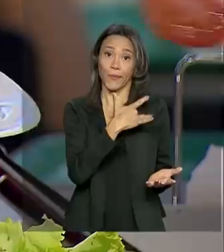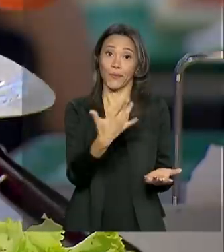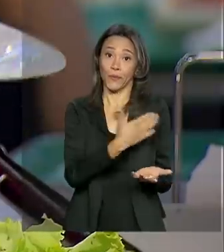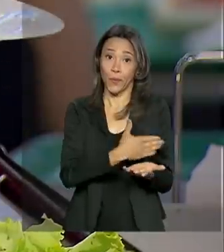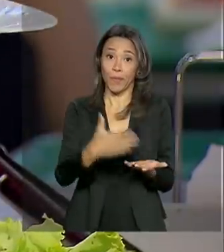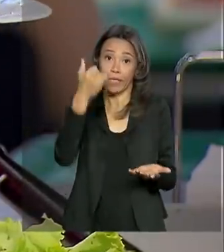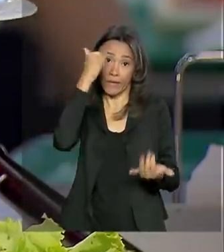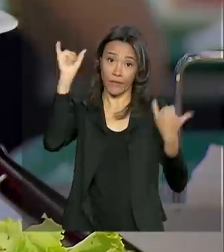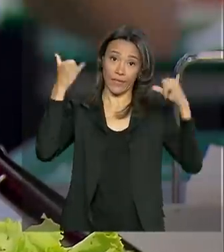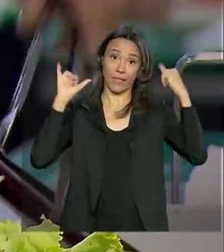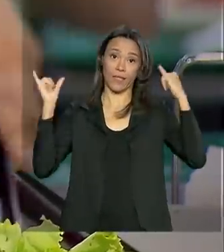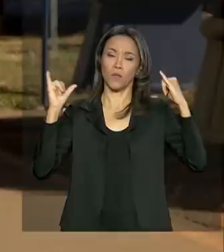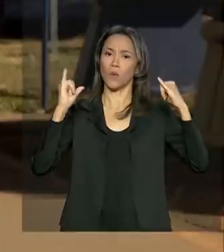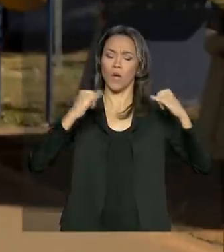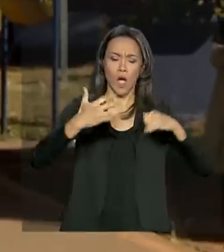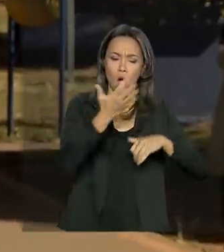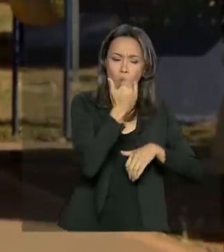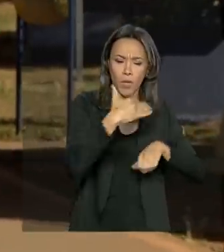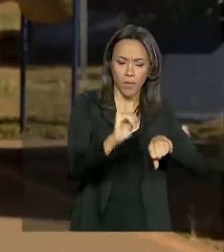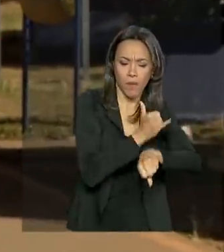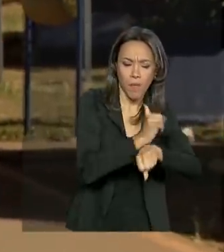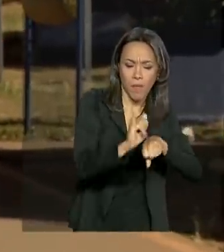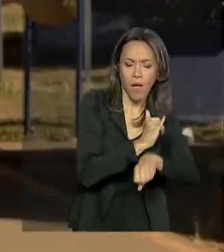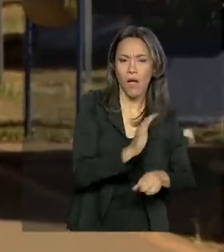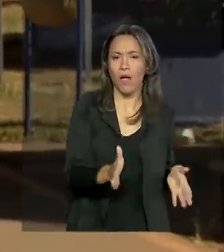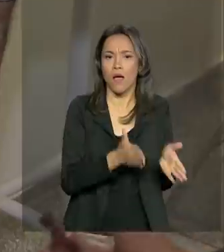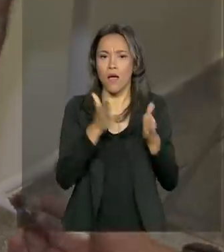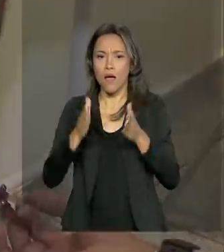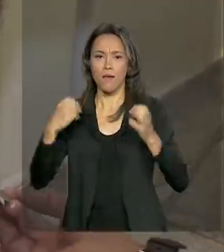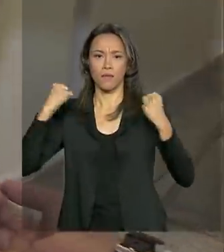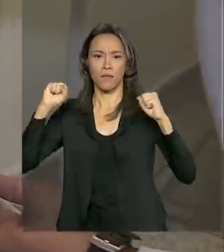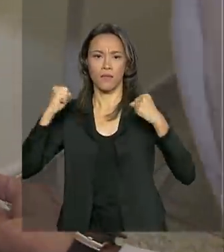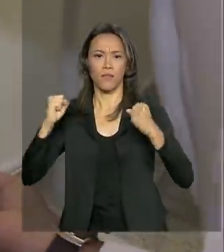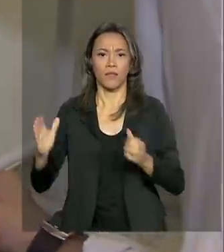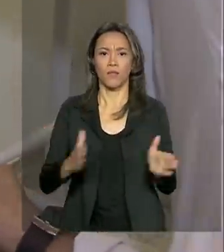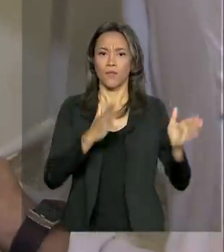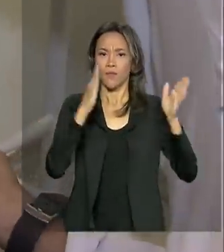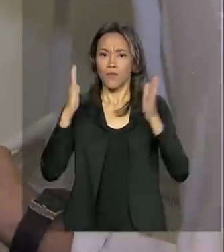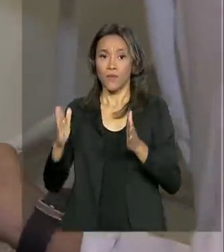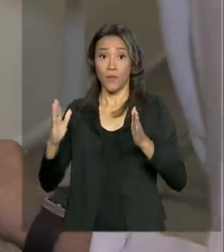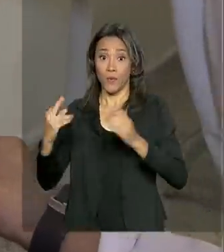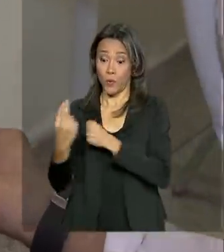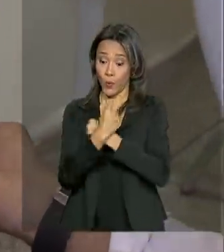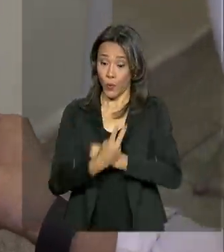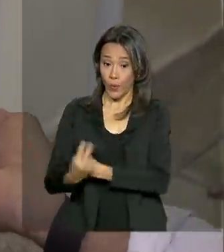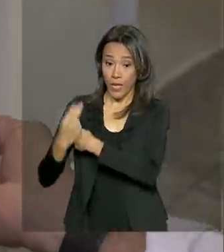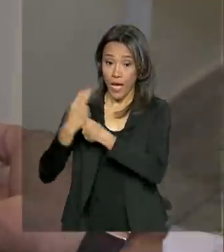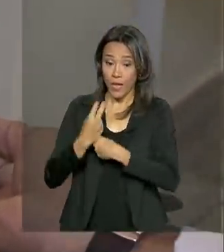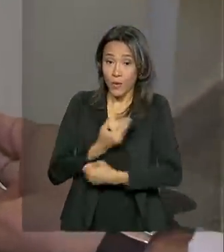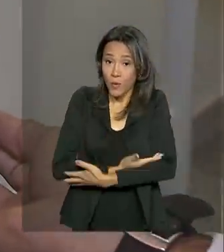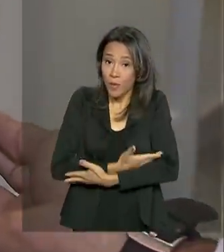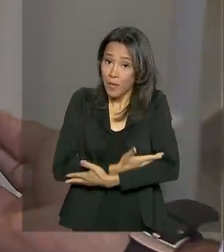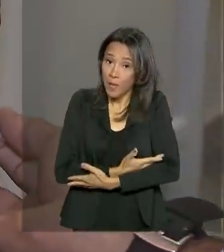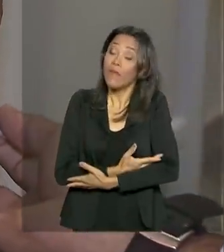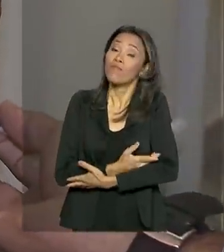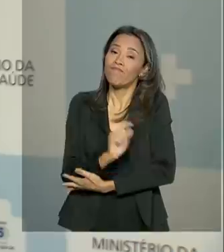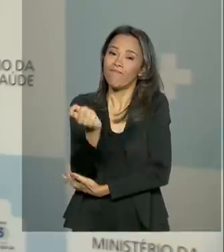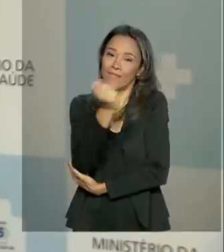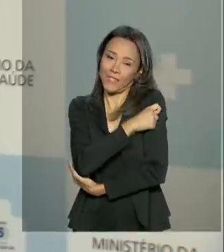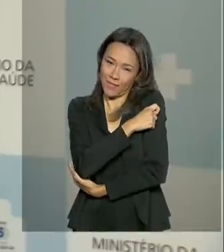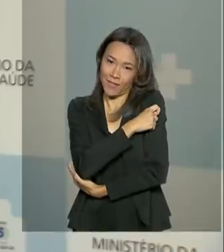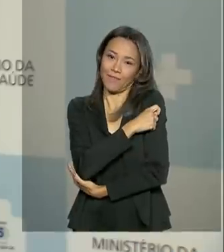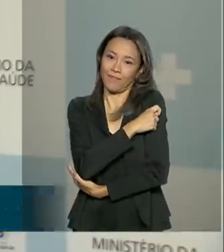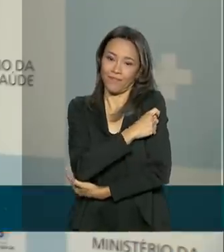prevenção, na alimentação adequada, no exercício físico e num cuidado que começa logo nos primeiros dias de vida, a vacinação.